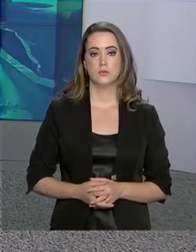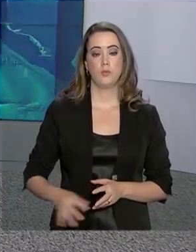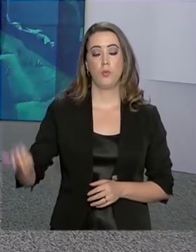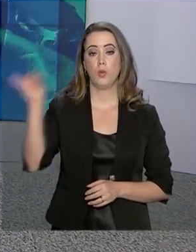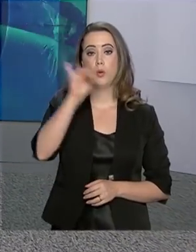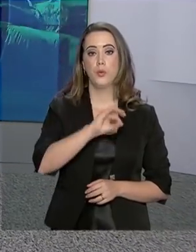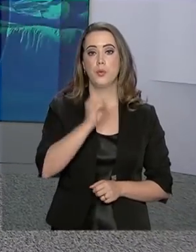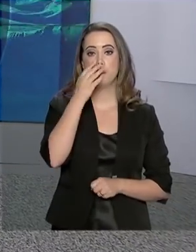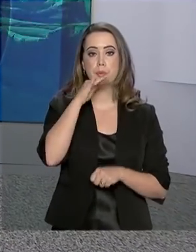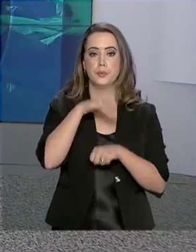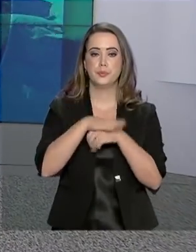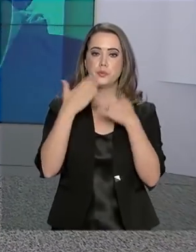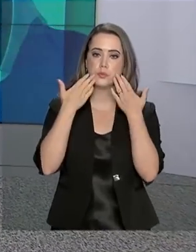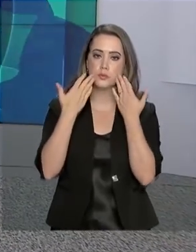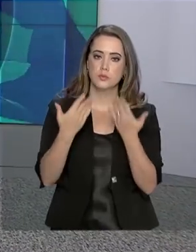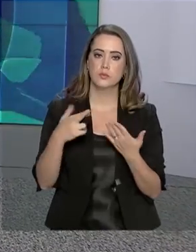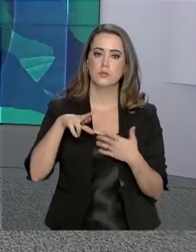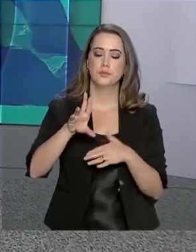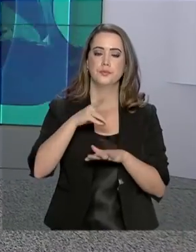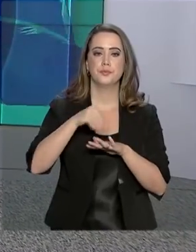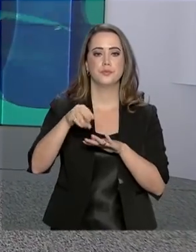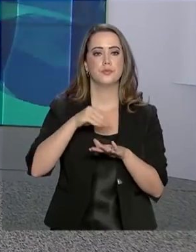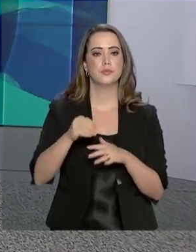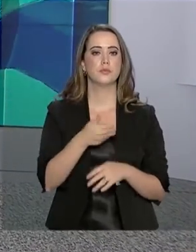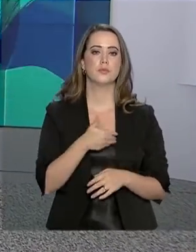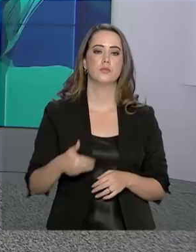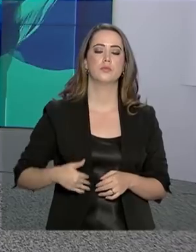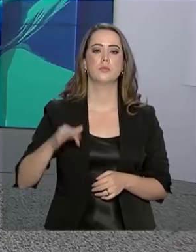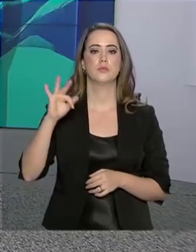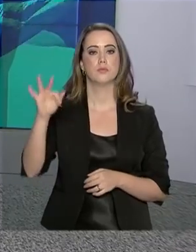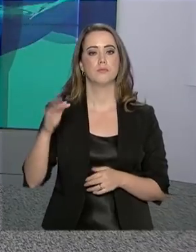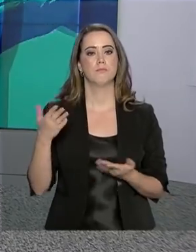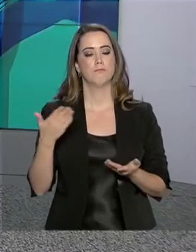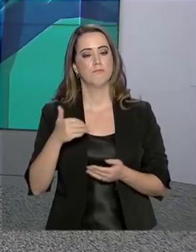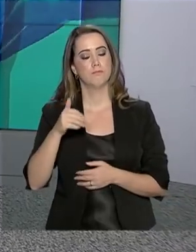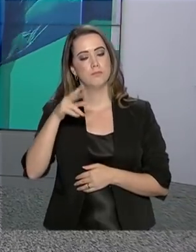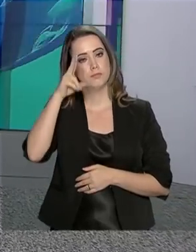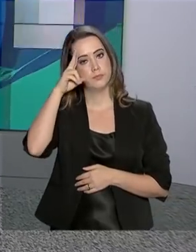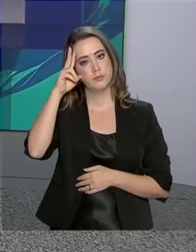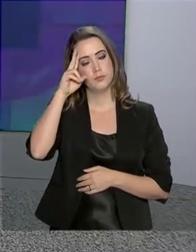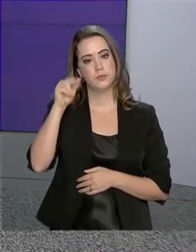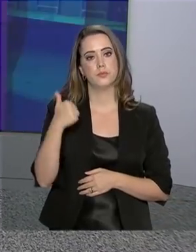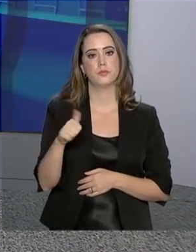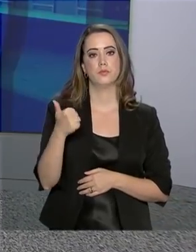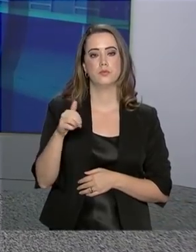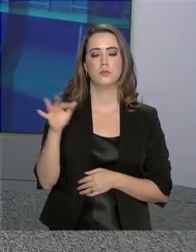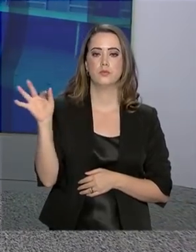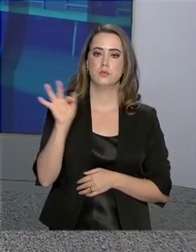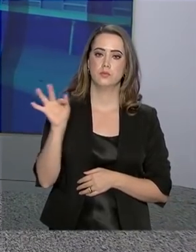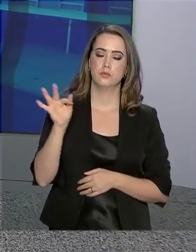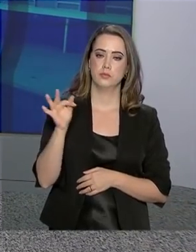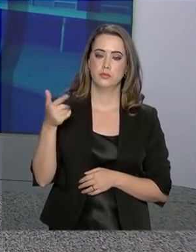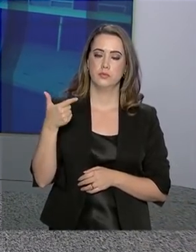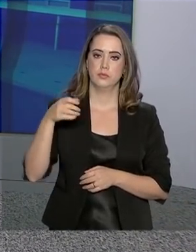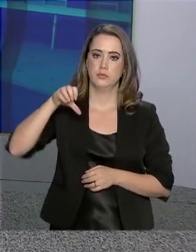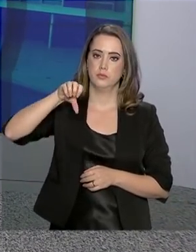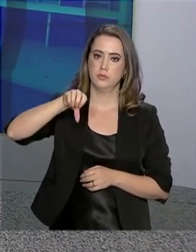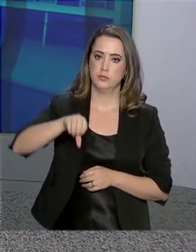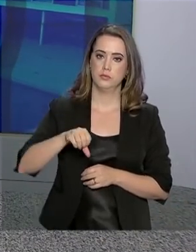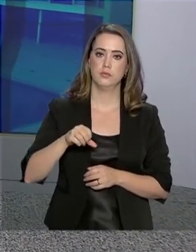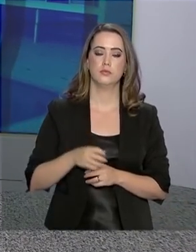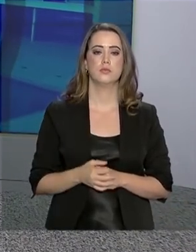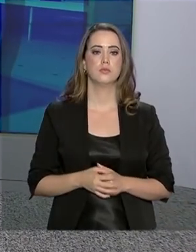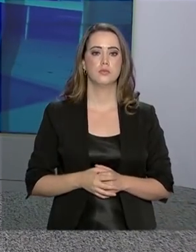Olá boa noite no ar o repórter NBR com as notícias do Governo Federal desta segunda-feira 11 de fevereiro